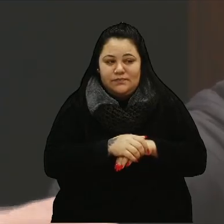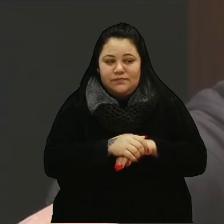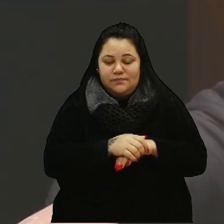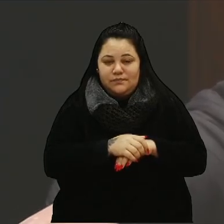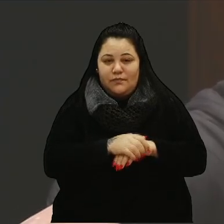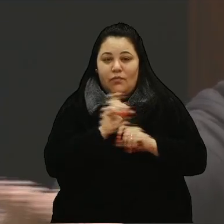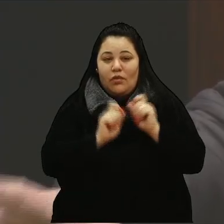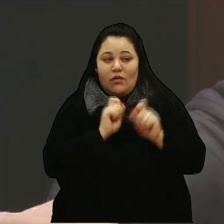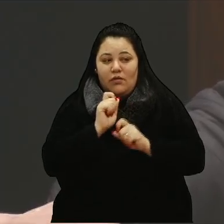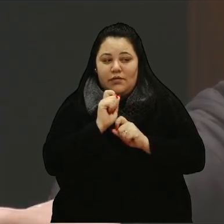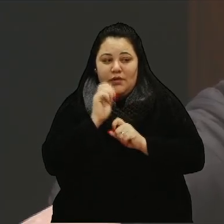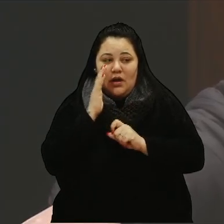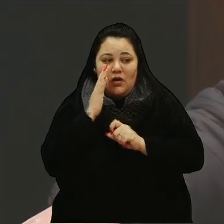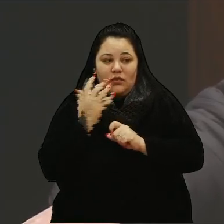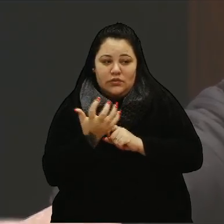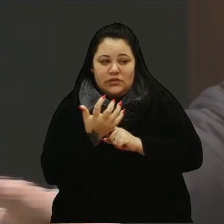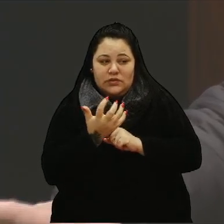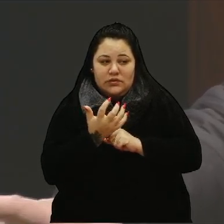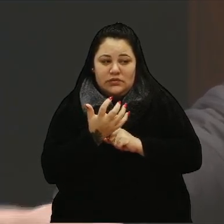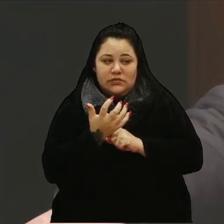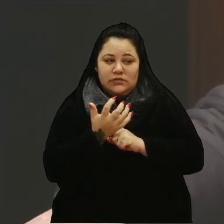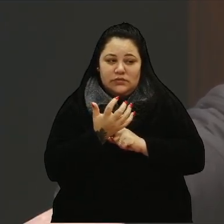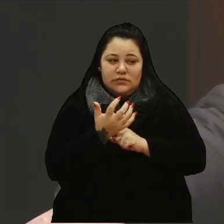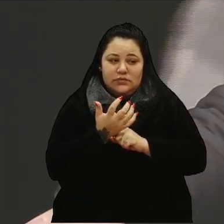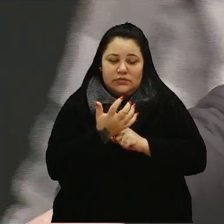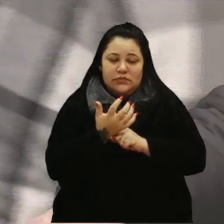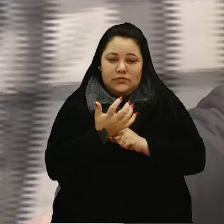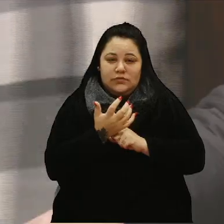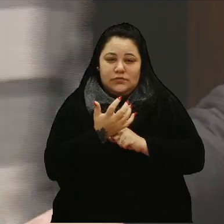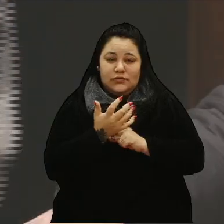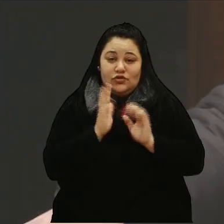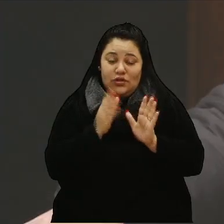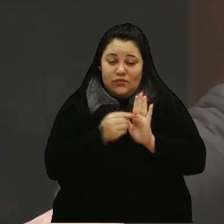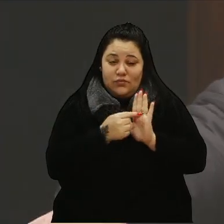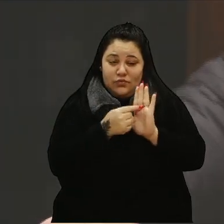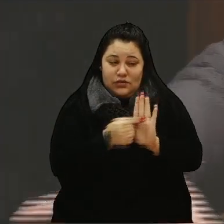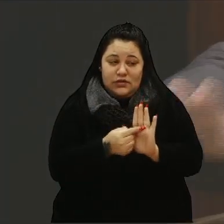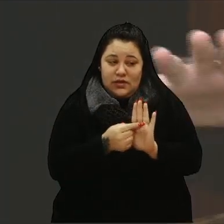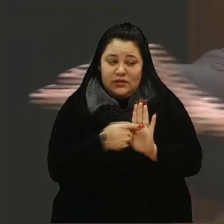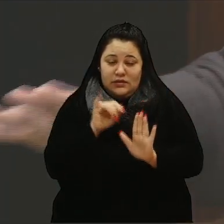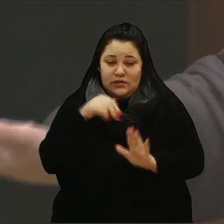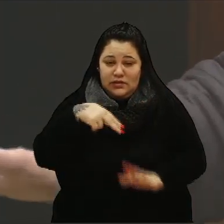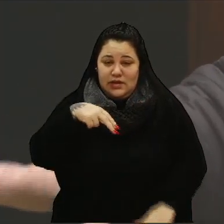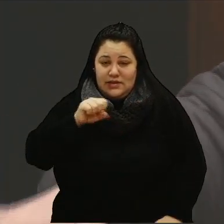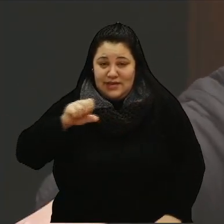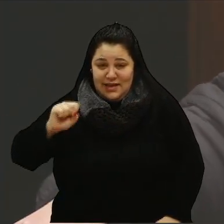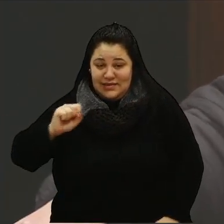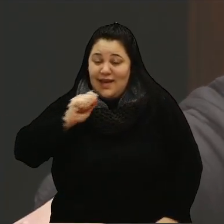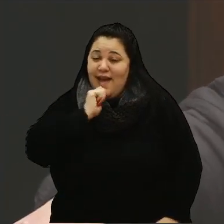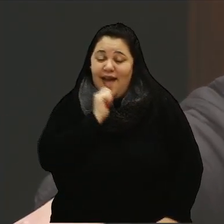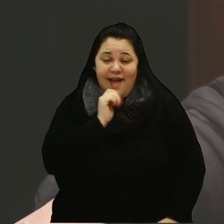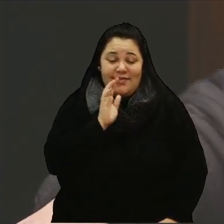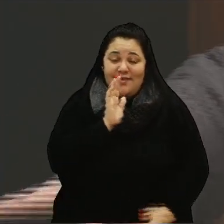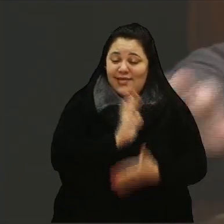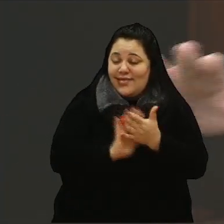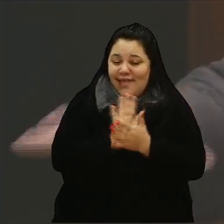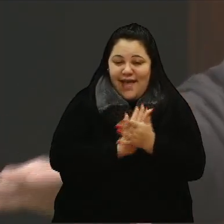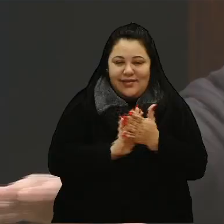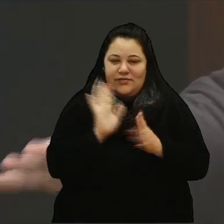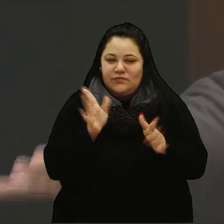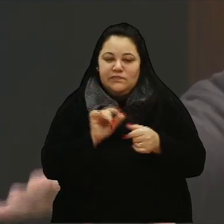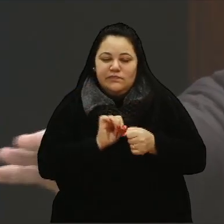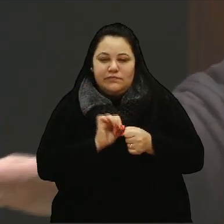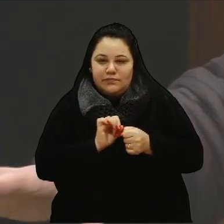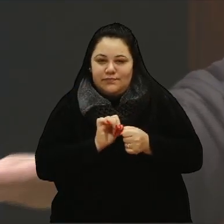por exemplo, nós estamos caminhando aí para já 1 mês e tanto que foi exposto o escândalo do INSS e até agora nada foi feito. Até